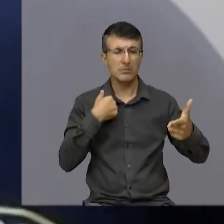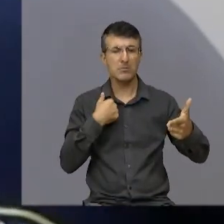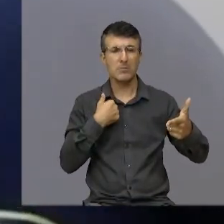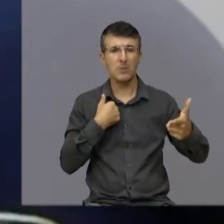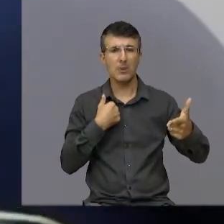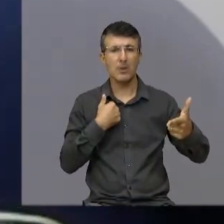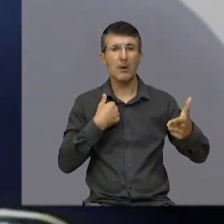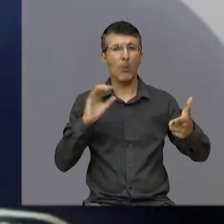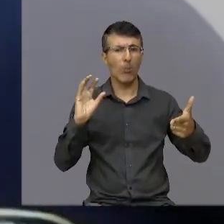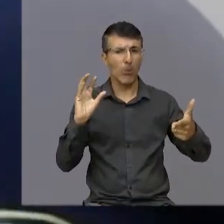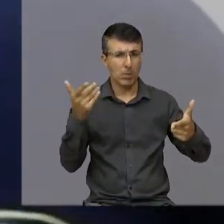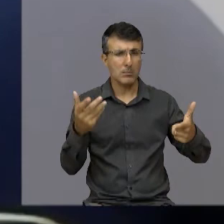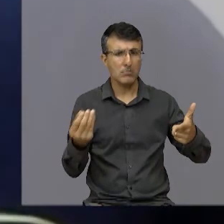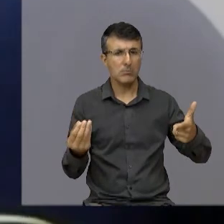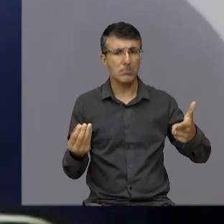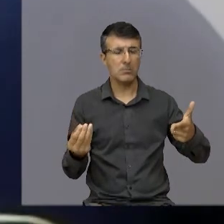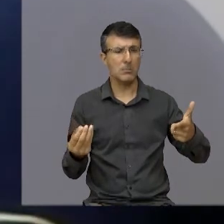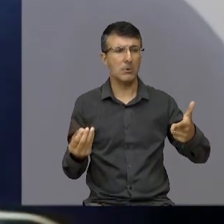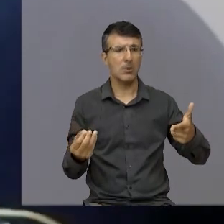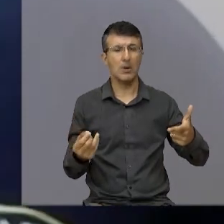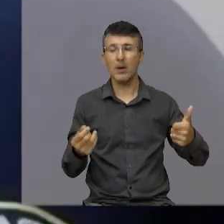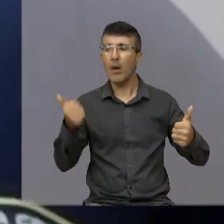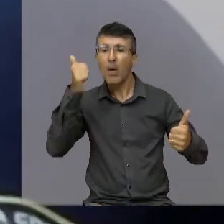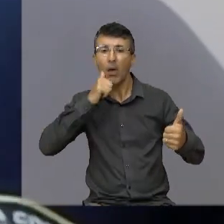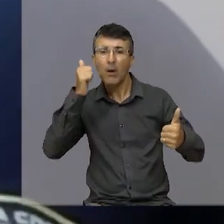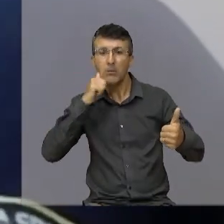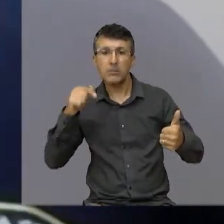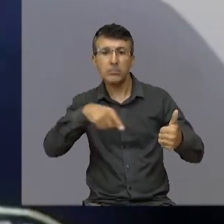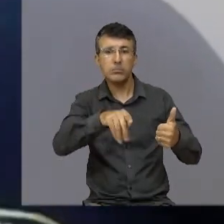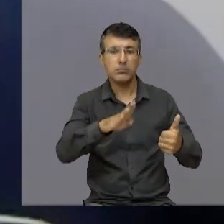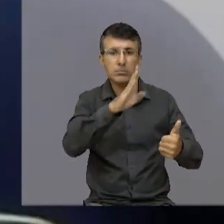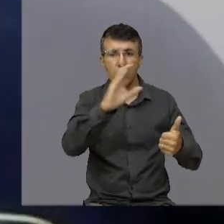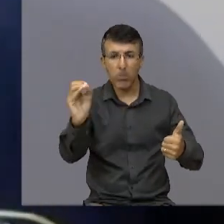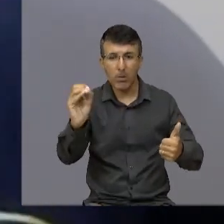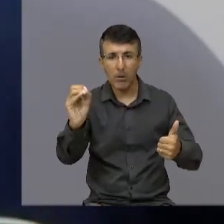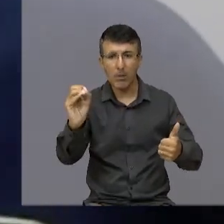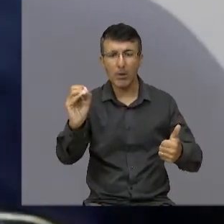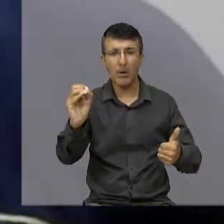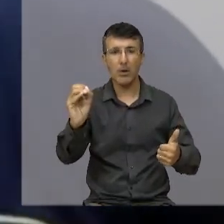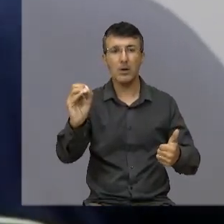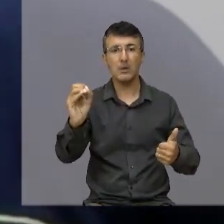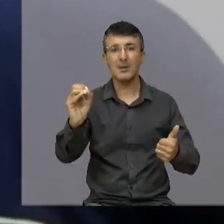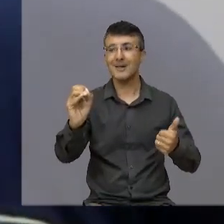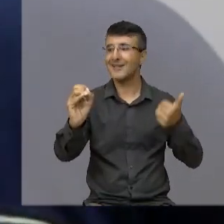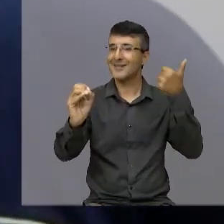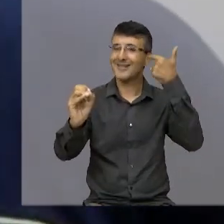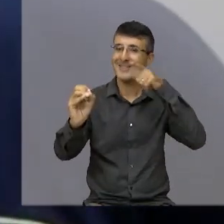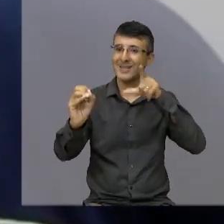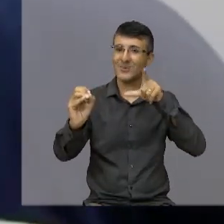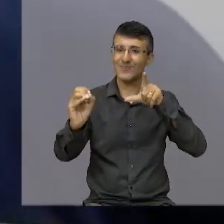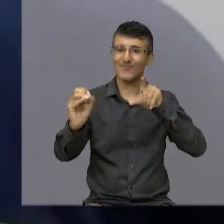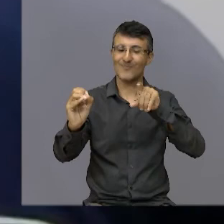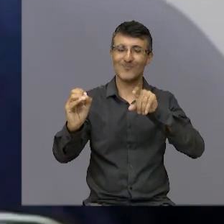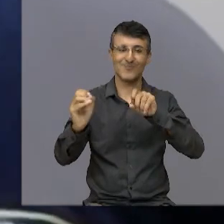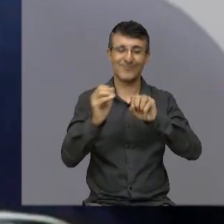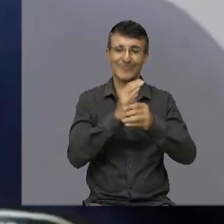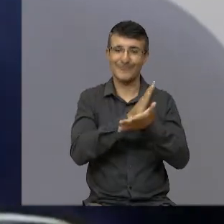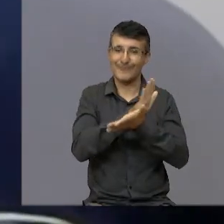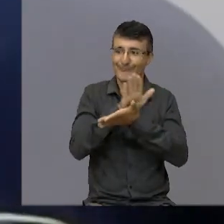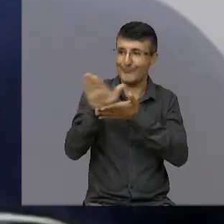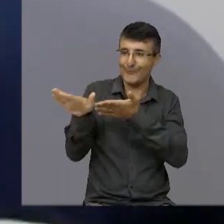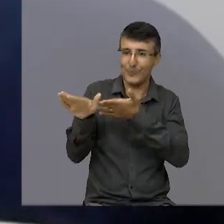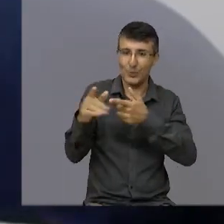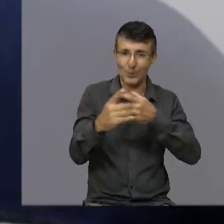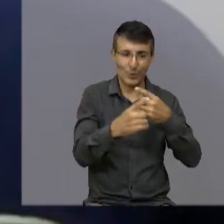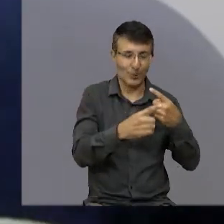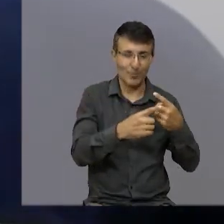acontece bastante, as mulheres elas fazem o boletim de ocorrência, elas não conseguem sair do ciclo de violência, que é uma